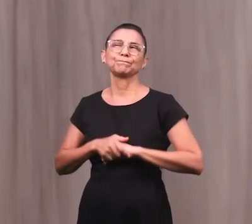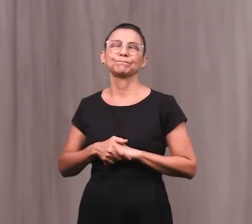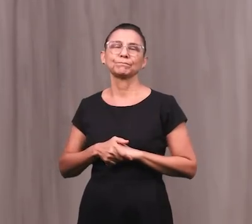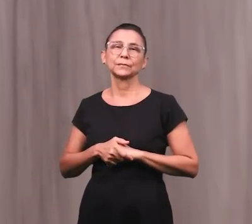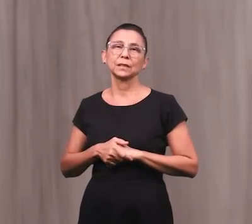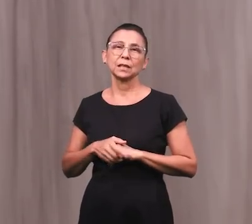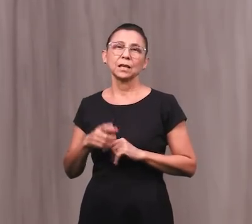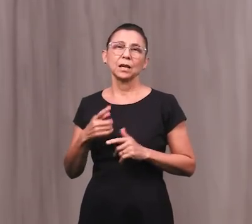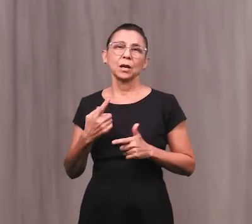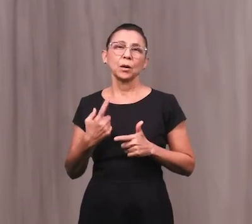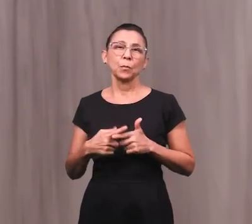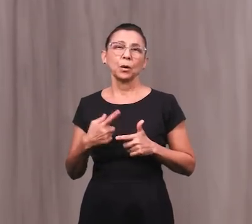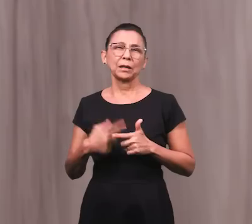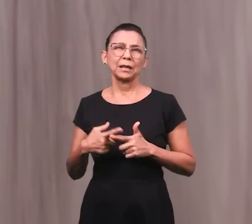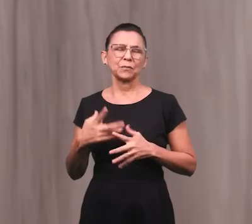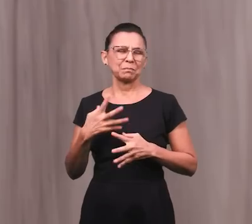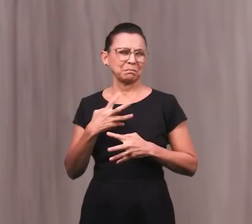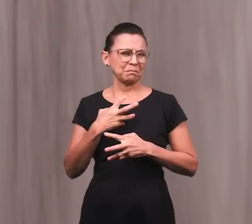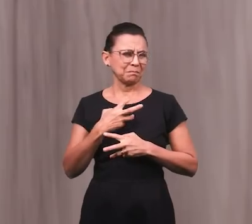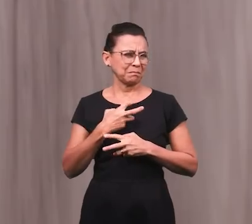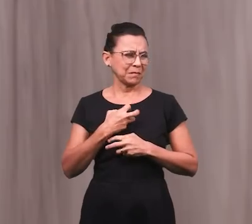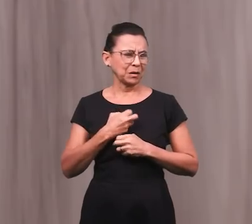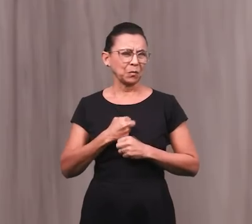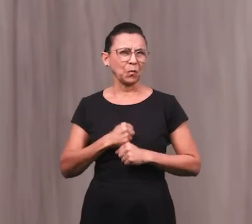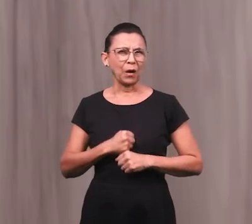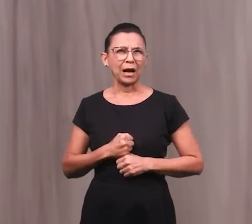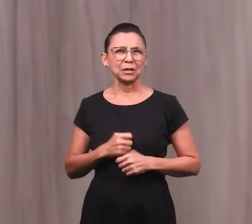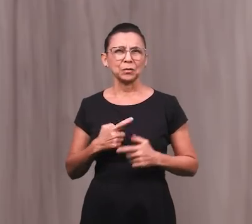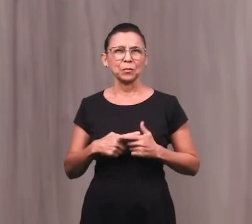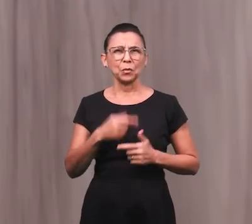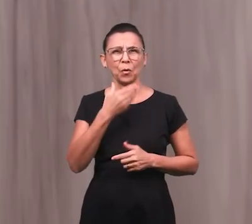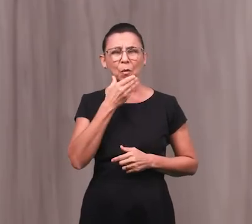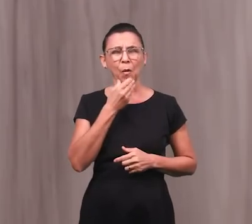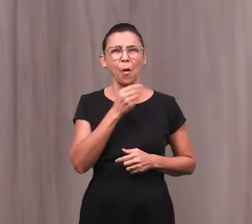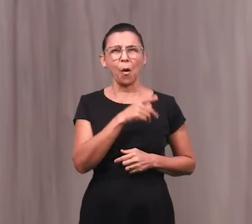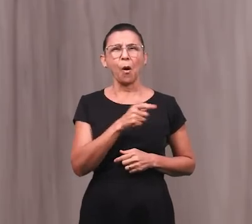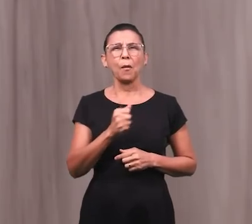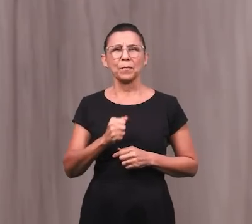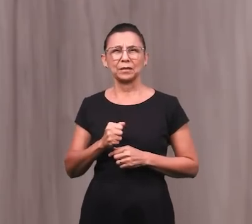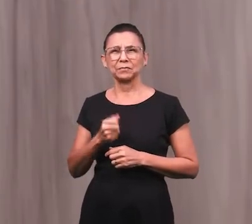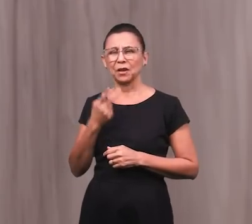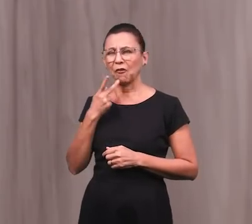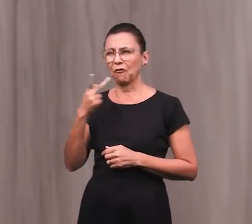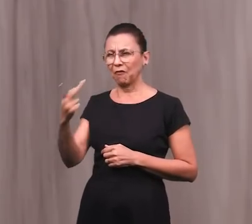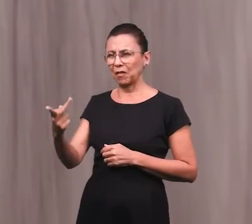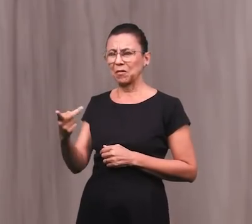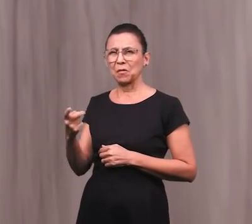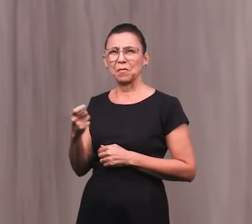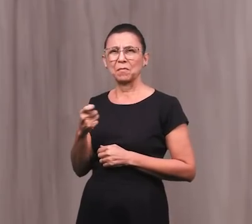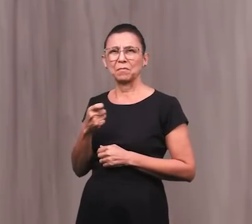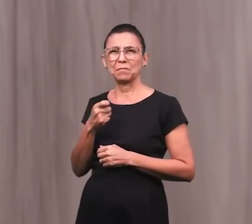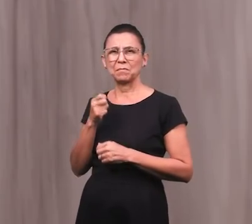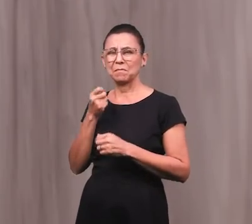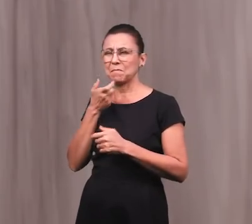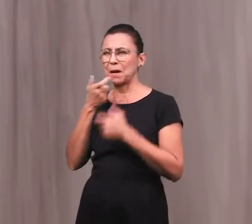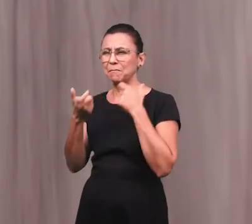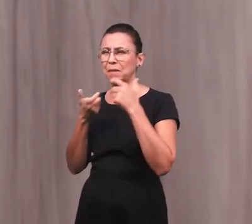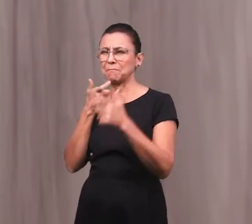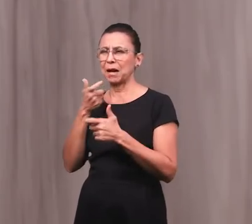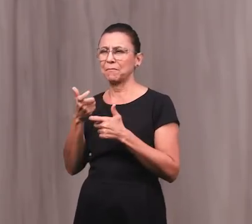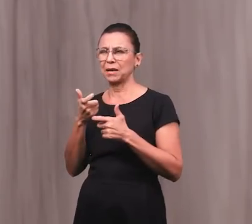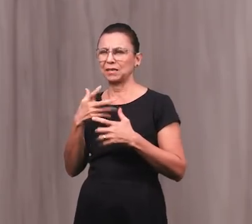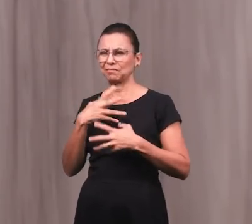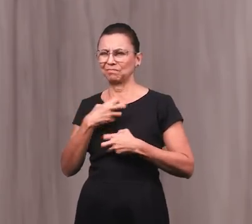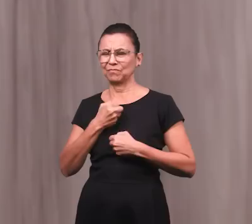ficou magoado com uma palavra que lhe foi dita por um irmão da igreja. Na oração com imposição de mãos, ele receberá